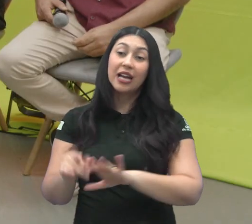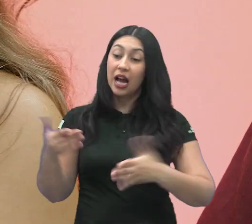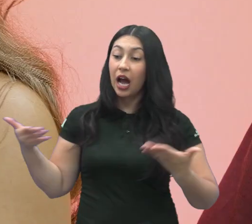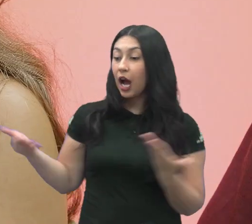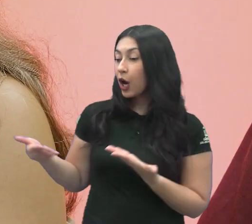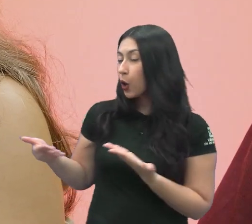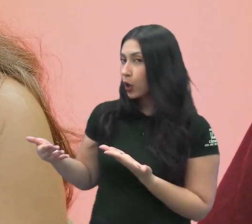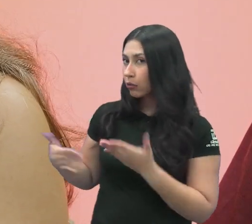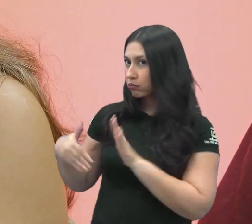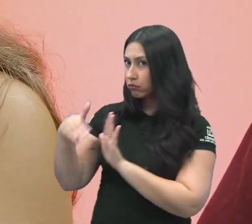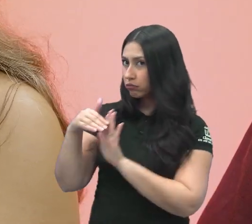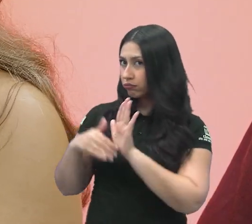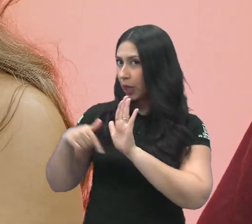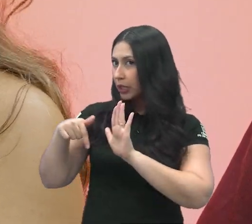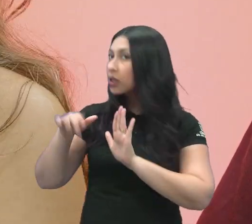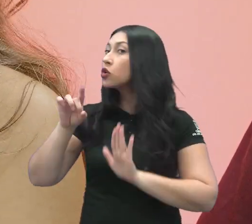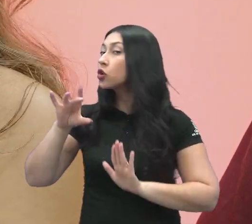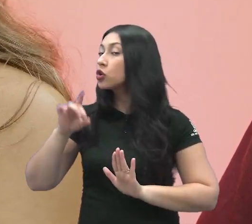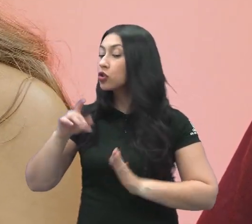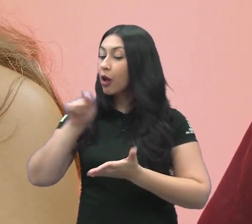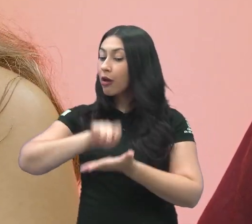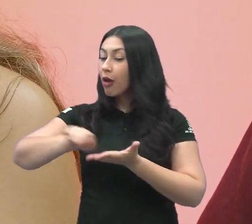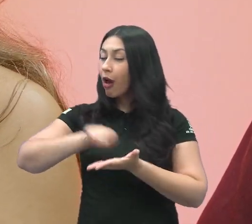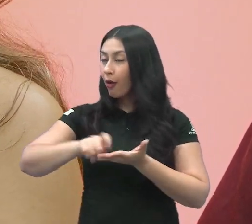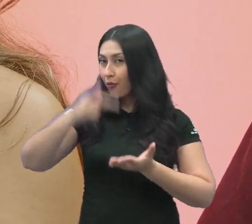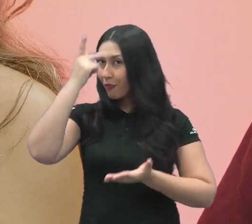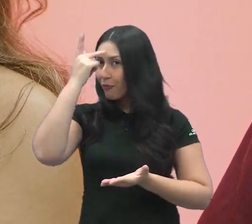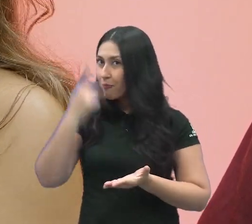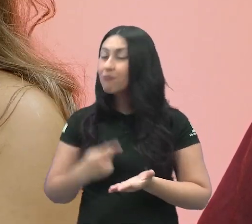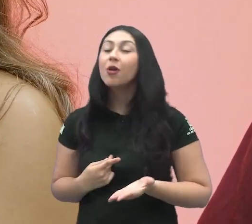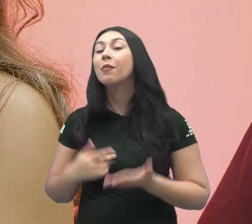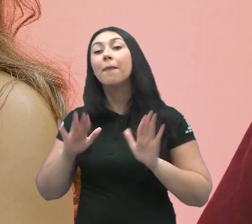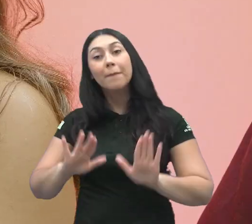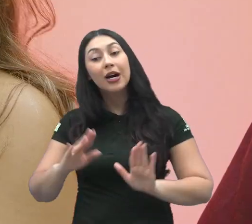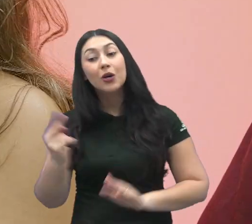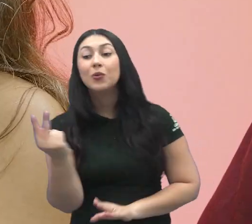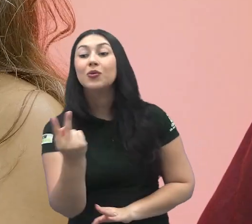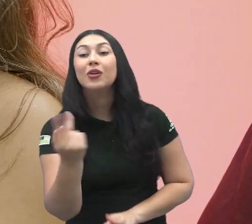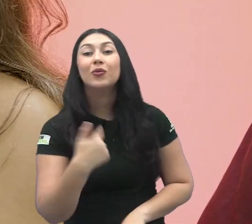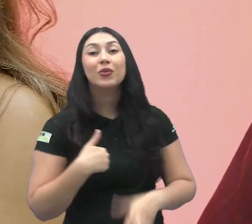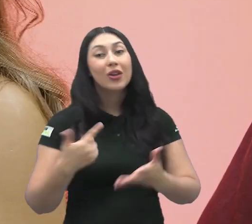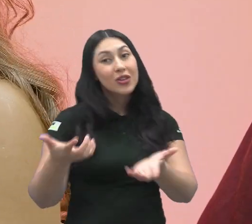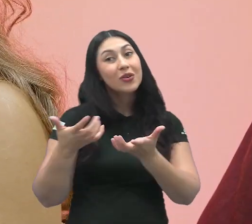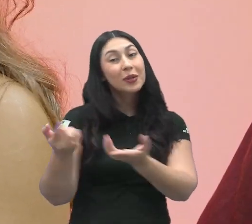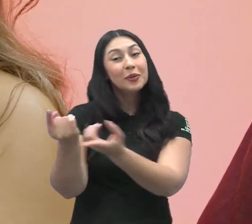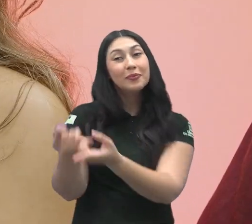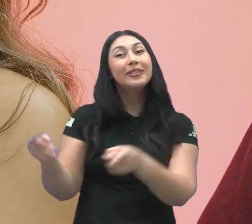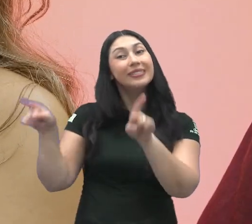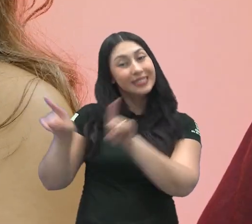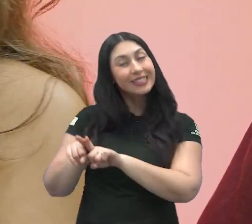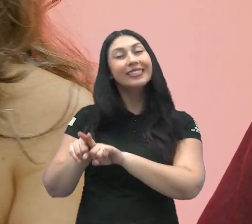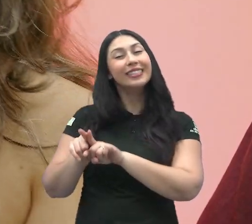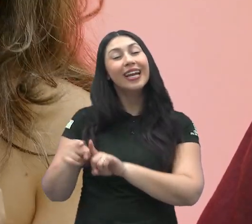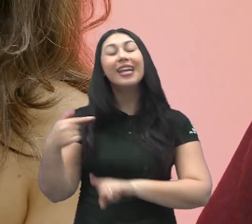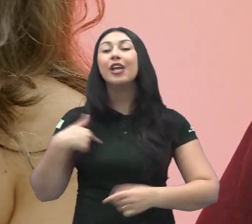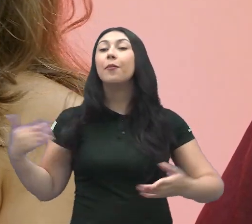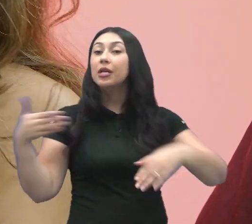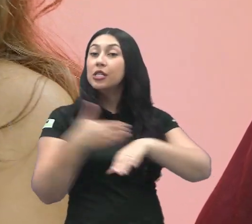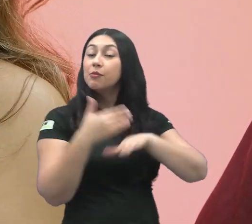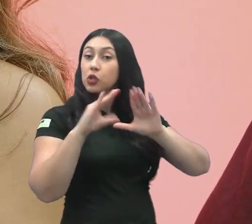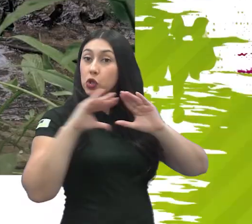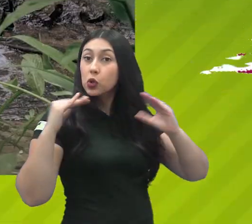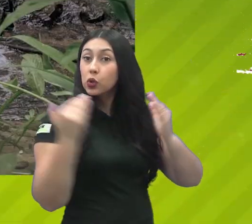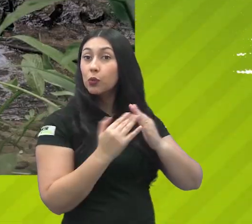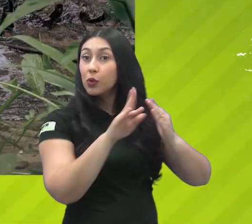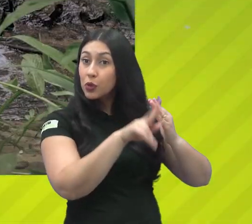álbum só tem músicas de composições minhas, letra, melodia. E o segundo eu pretendo trazer parcerias. Eu participo de uma coletiva aqui